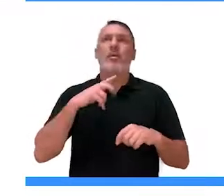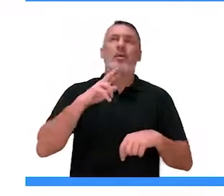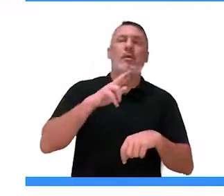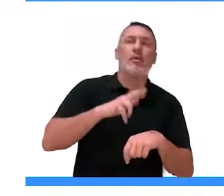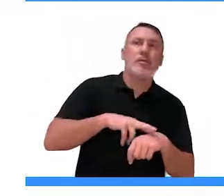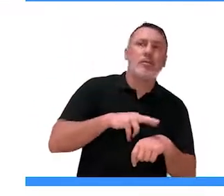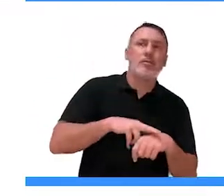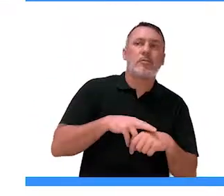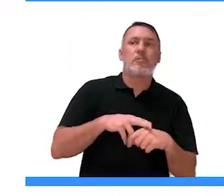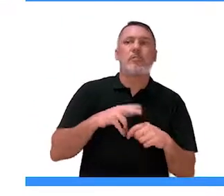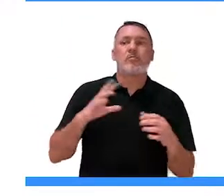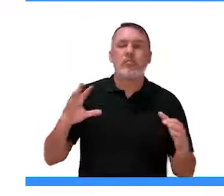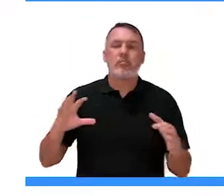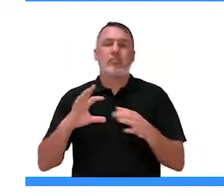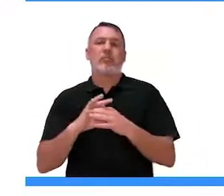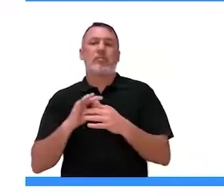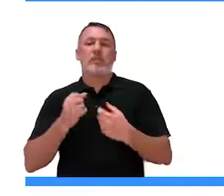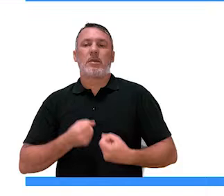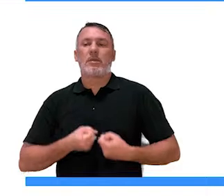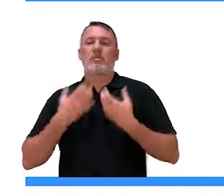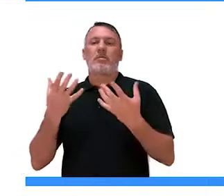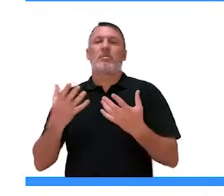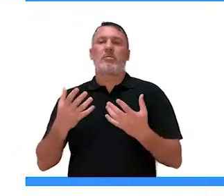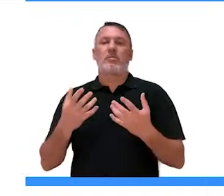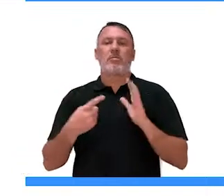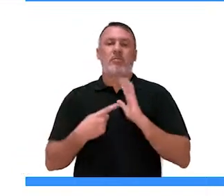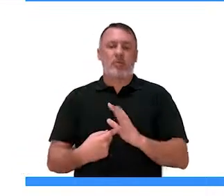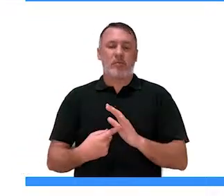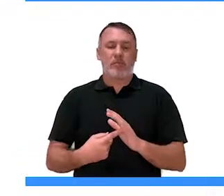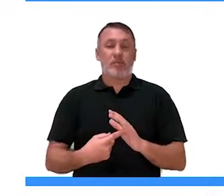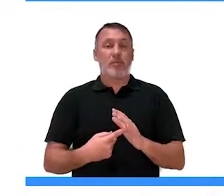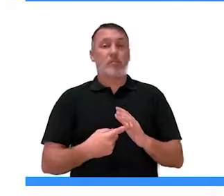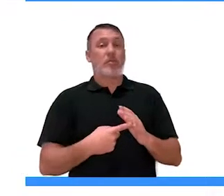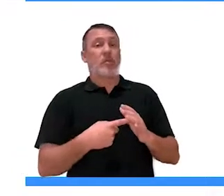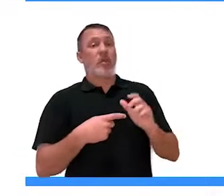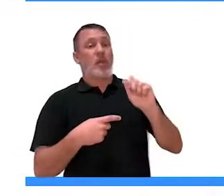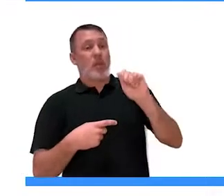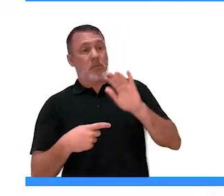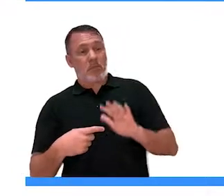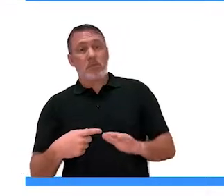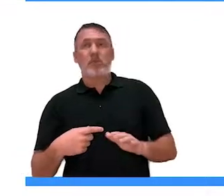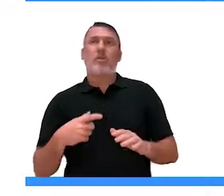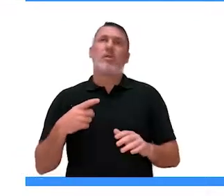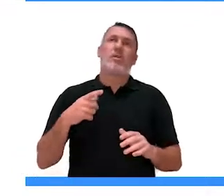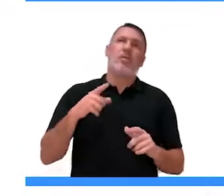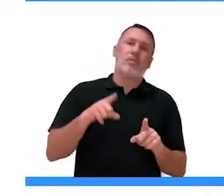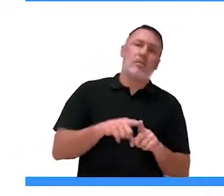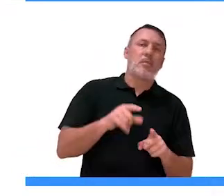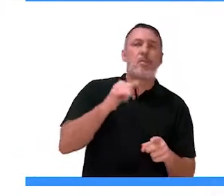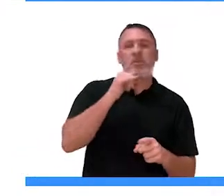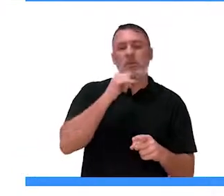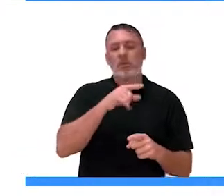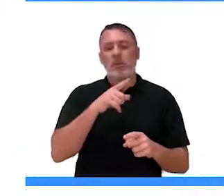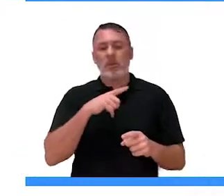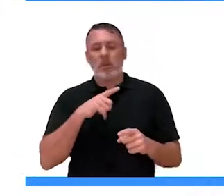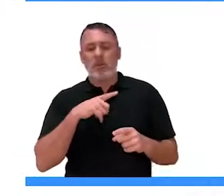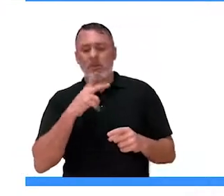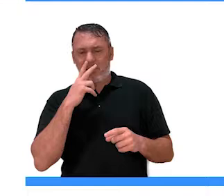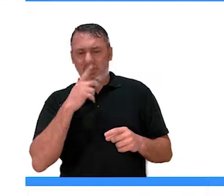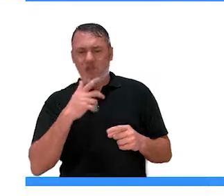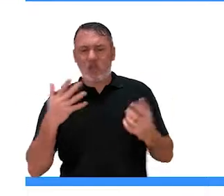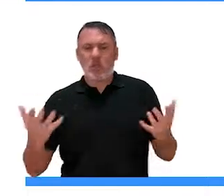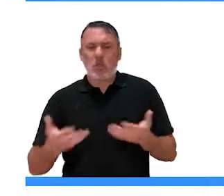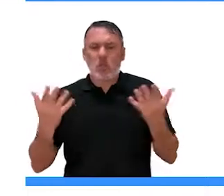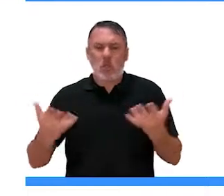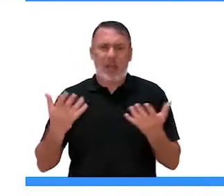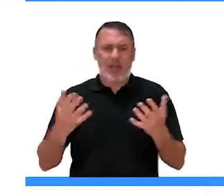quê? O ritmo incentiva a expressão poética, né? As demais questões, olha só, C, estimular produções autorais,